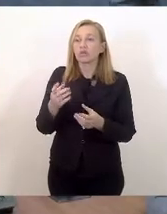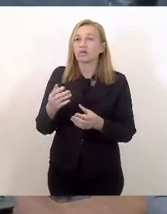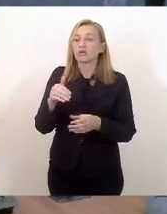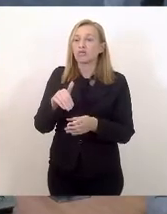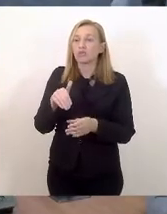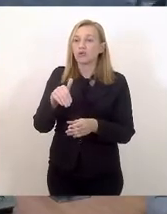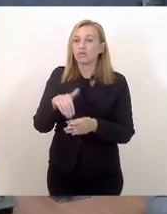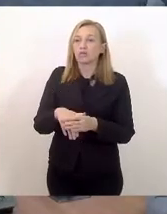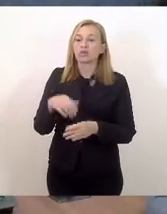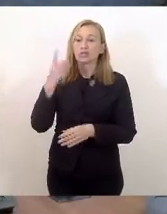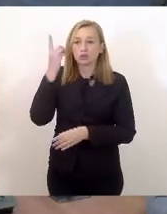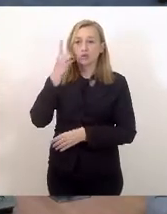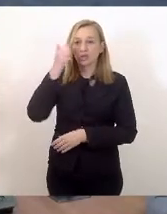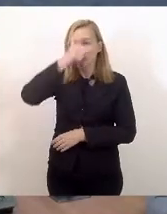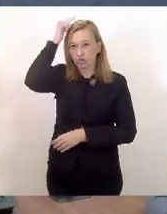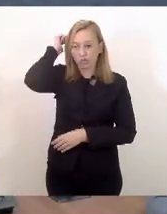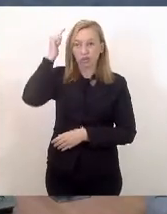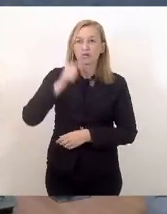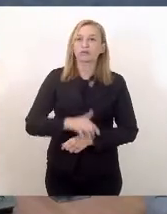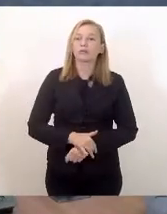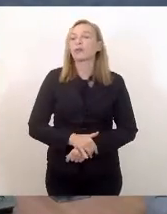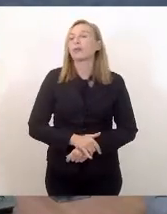Paulo.